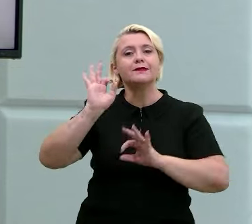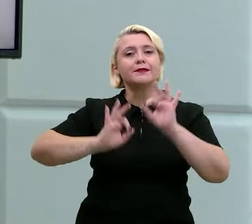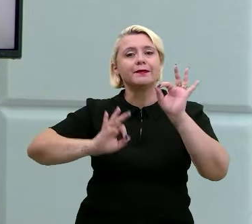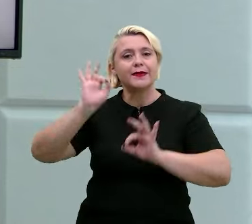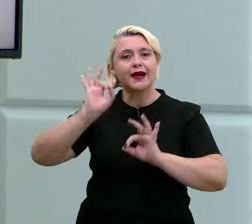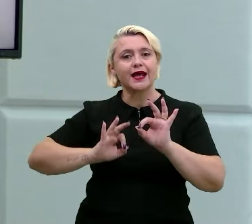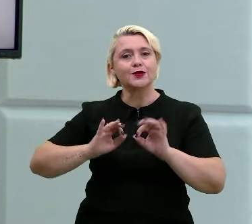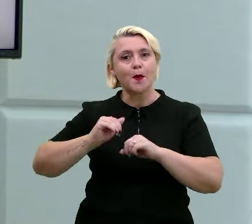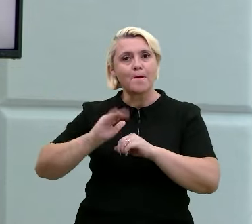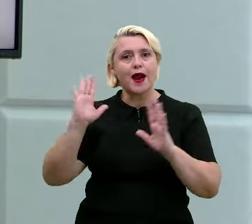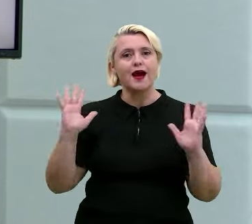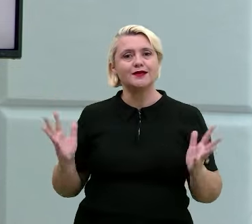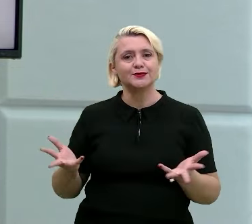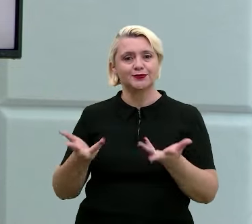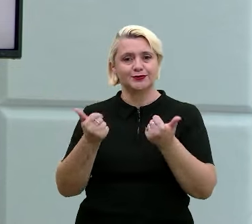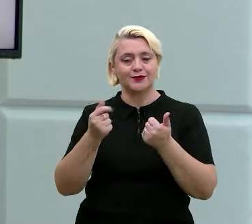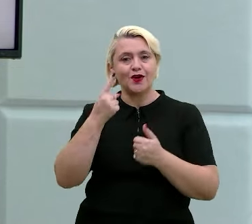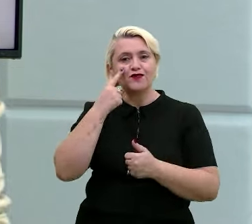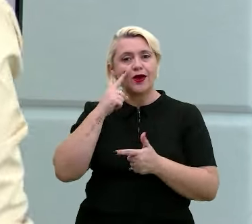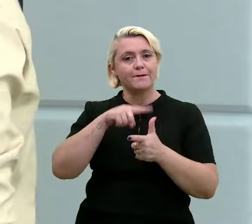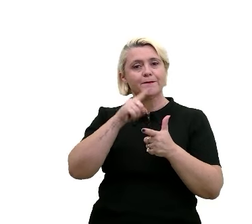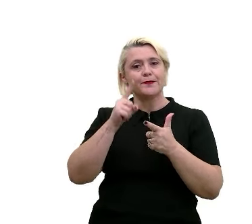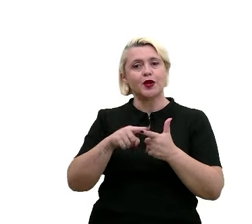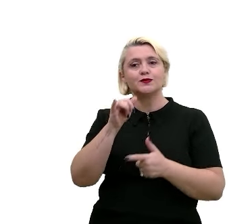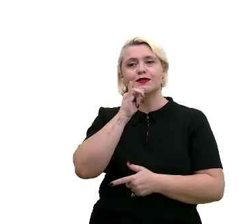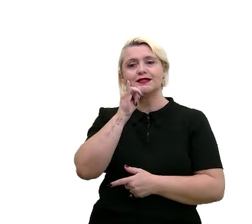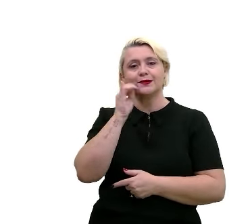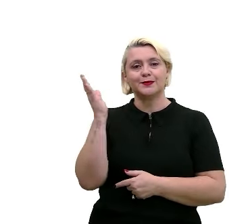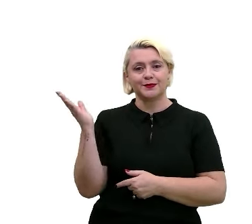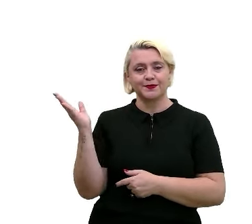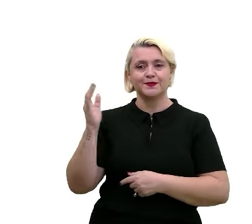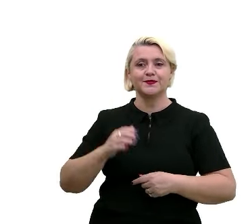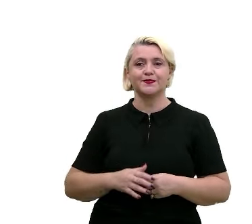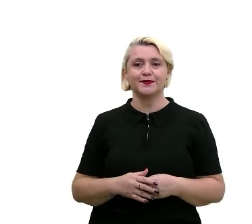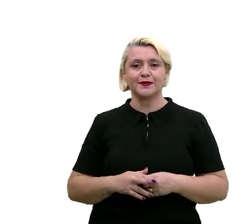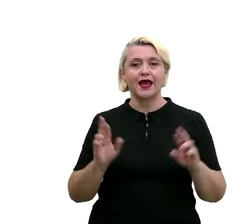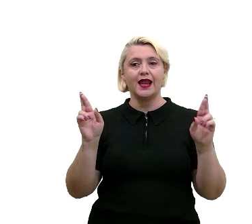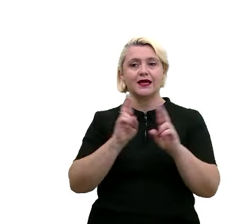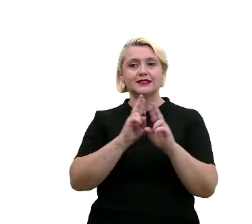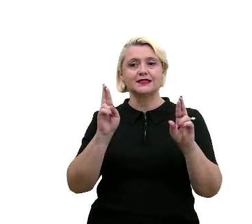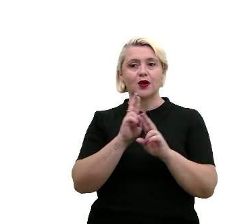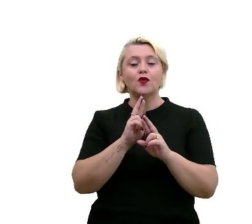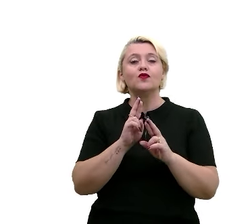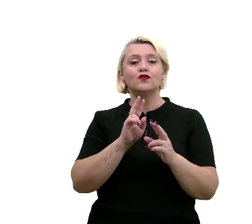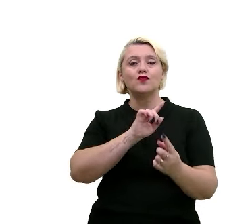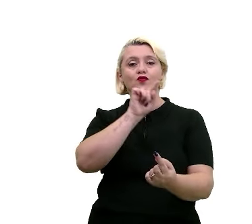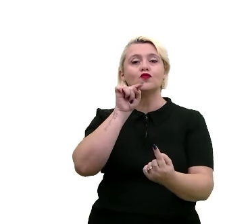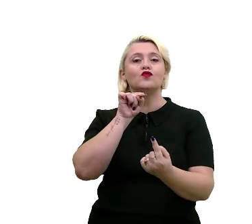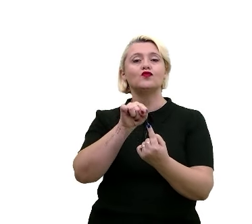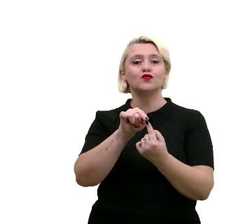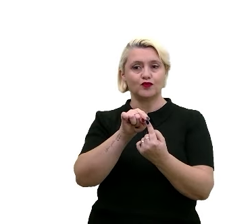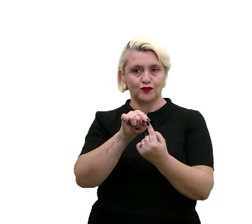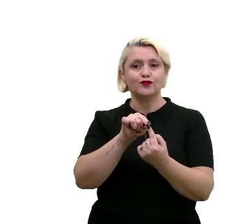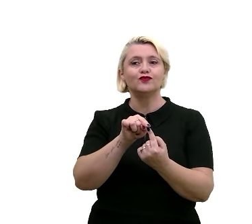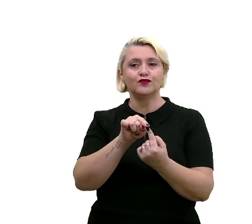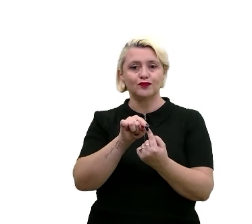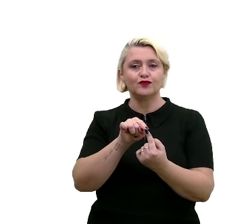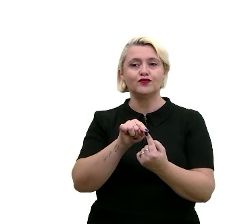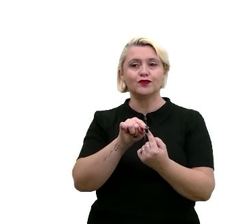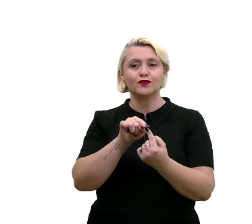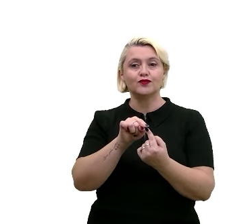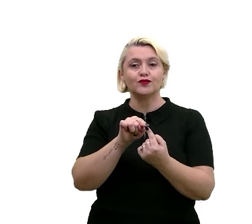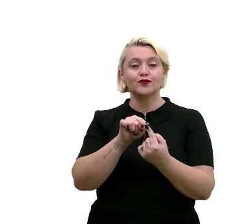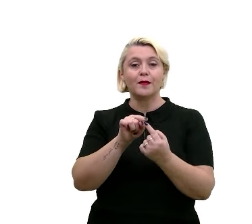habilidade. Certo? Vamos para o próximo agora. Próxima categoria. Relação de finalidade. Os elementos que